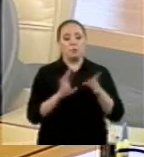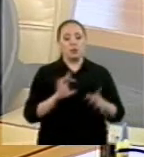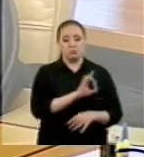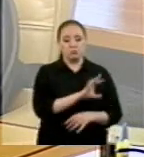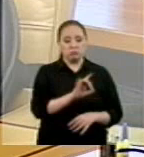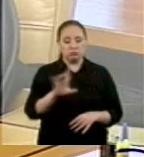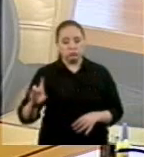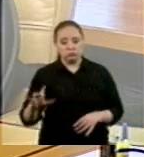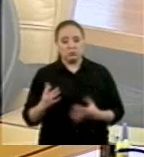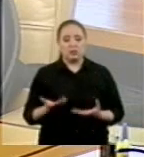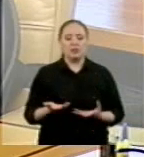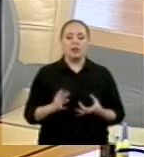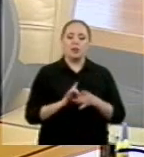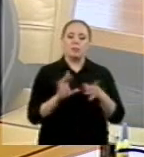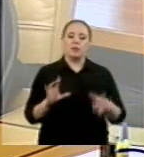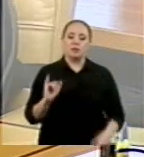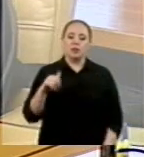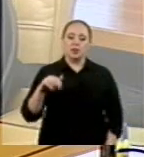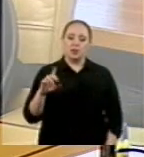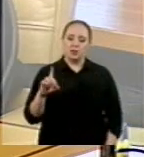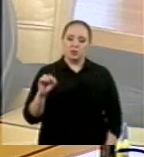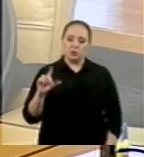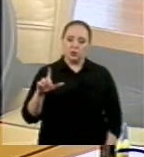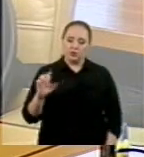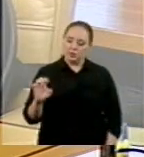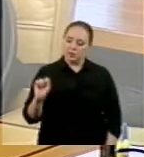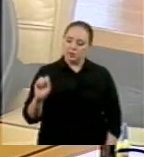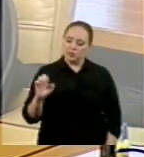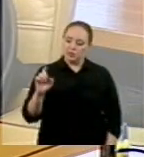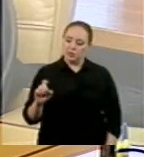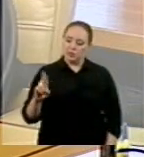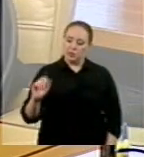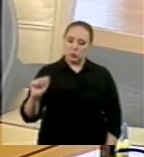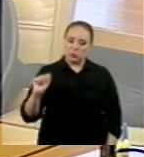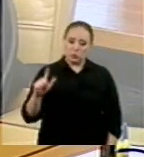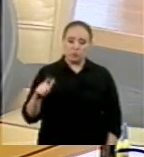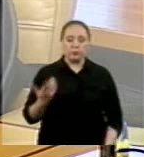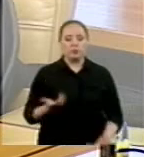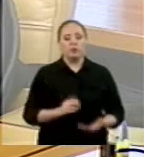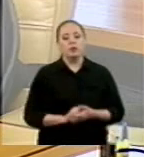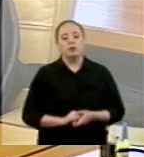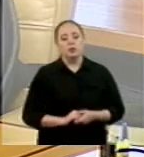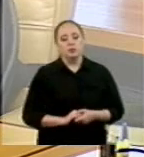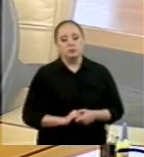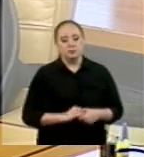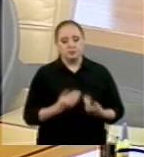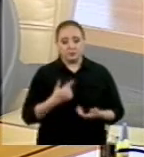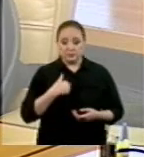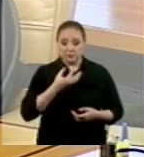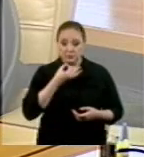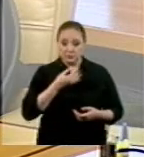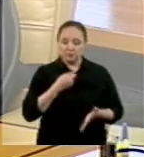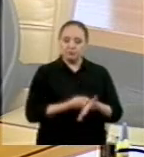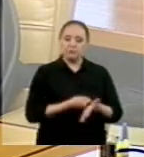nomeadamente o da liberdade de índole sexual. Por isso, a moldura normativa, em meu modo de ver, impõe